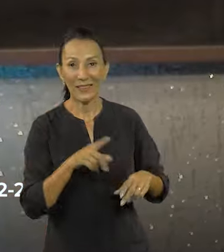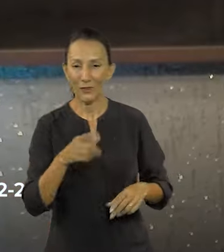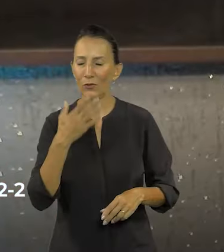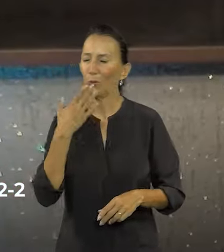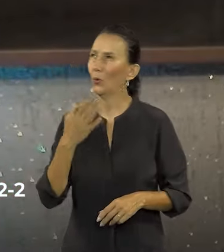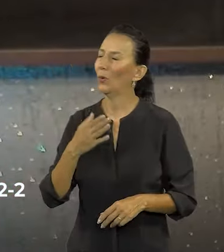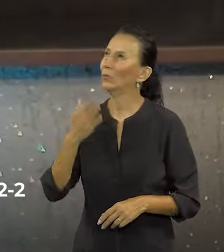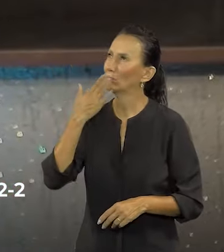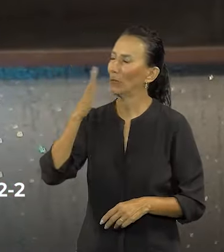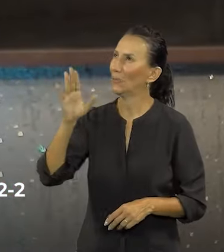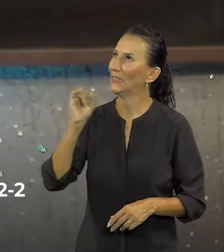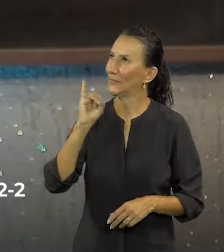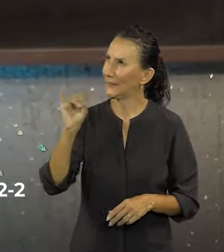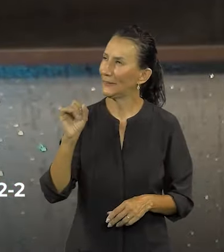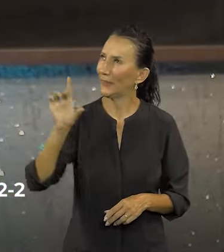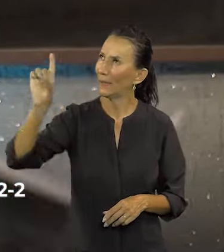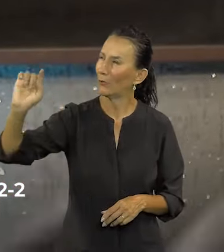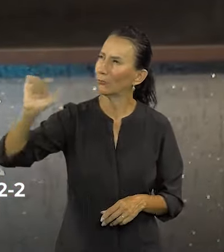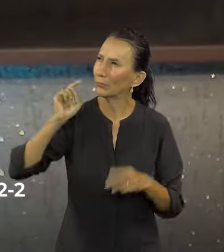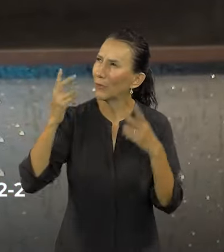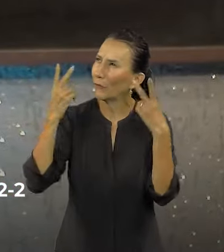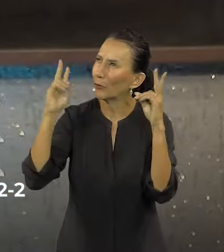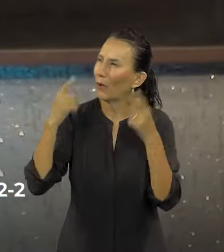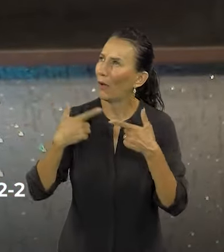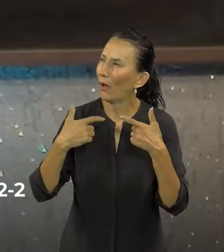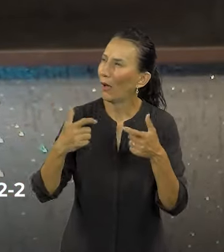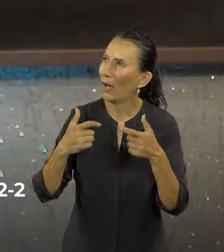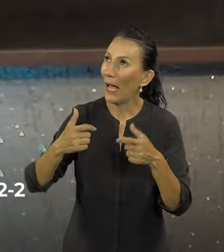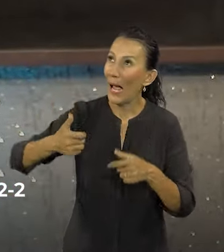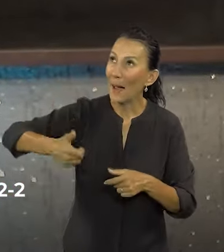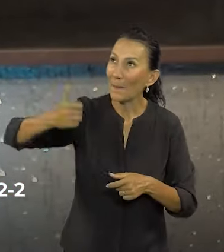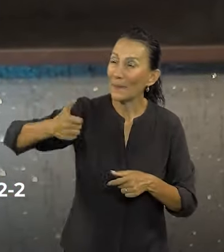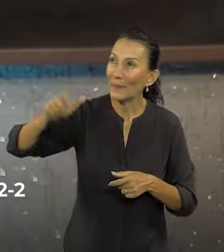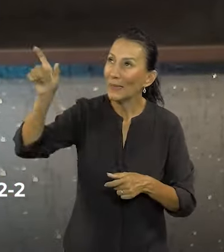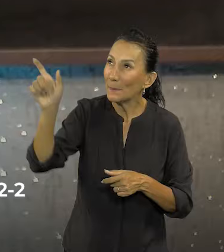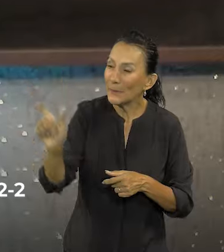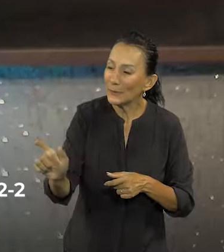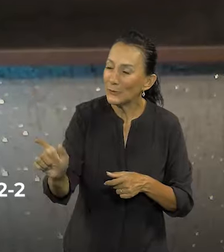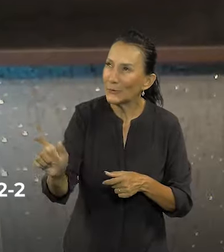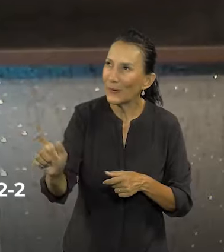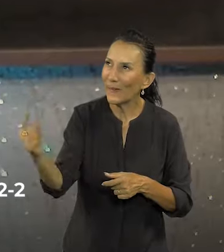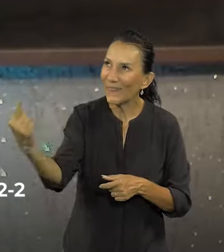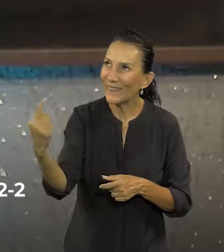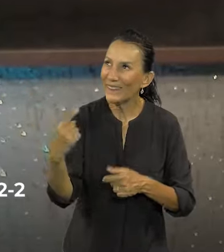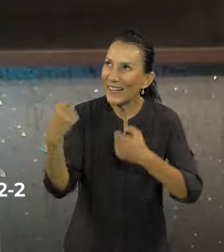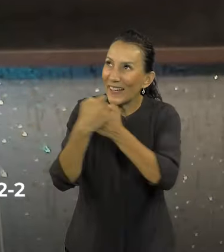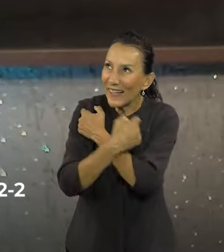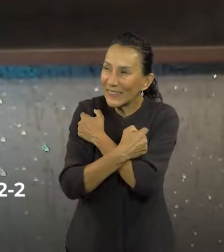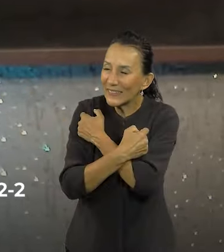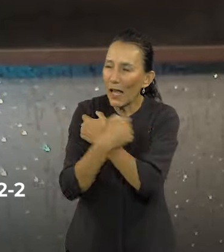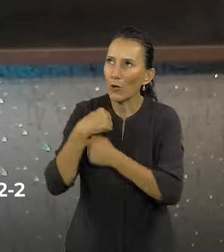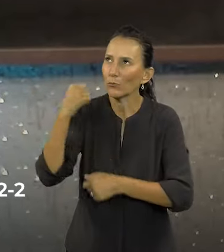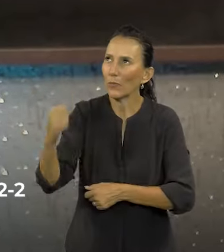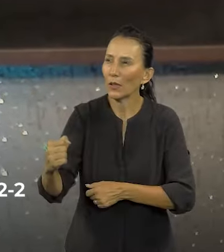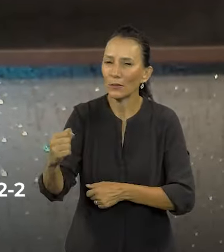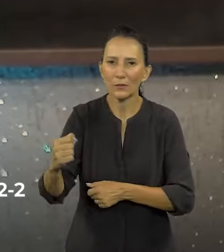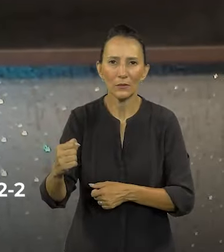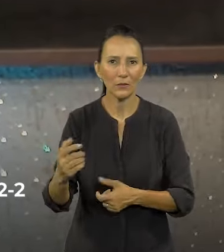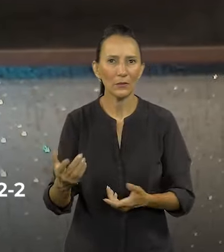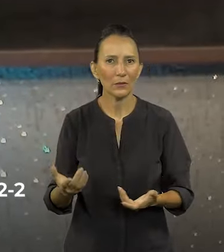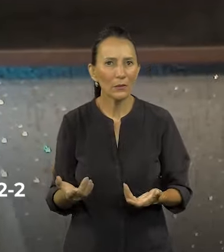abraçar agora pense para você ver a probabilidade de ser uma filha ou a